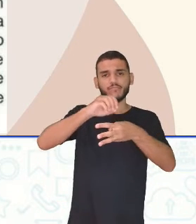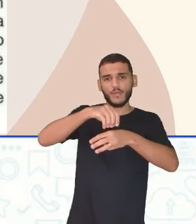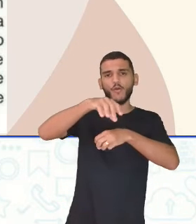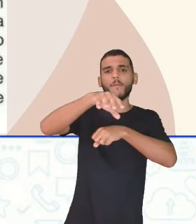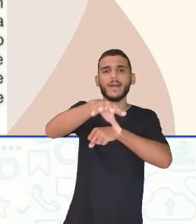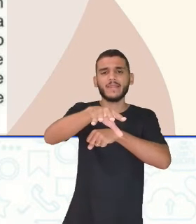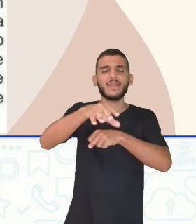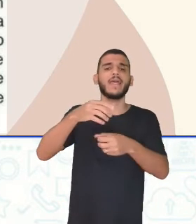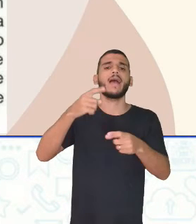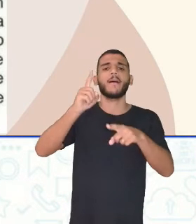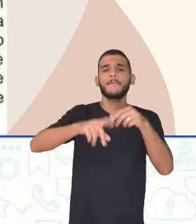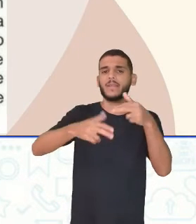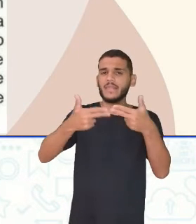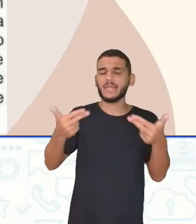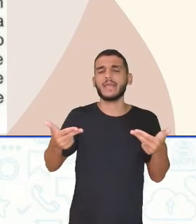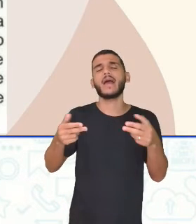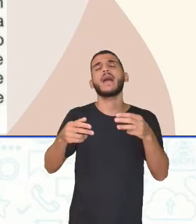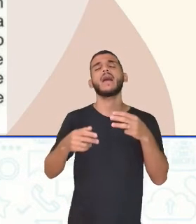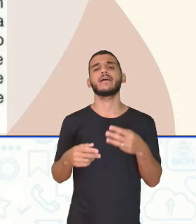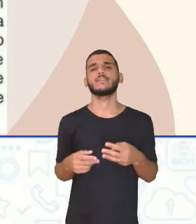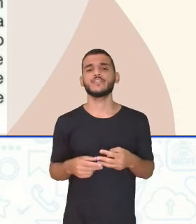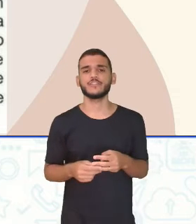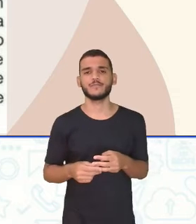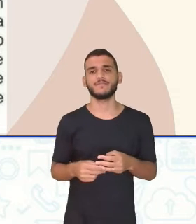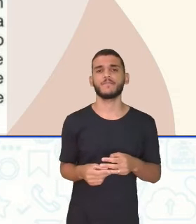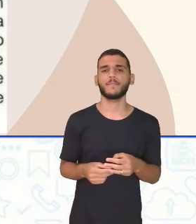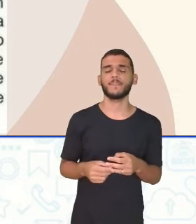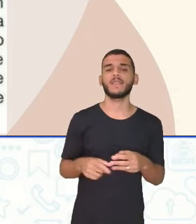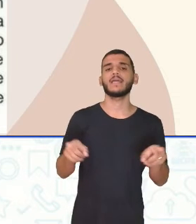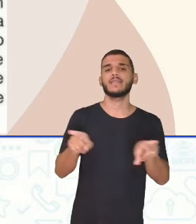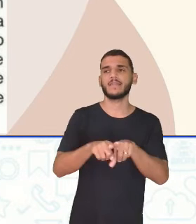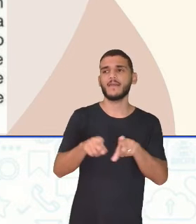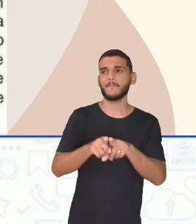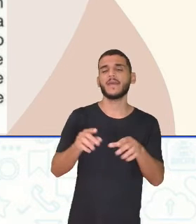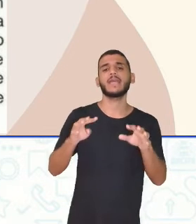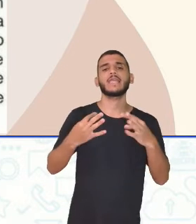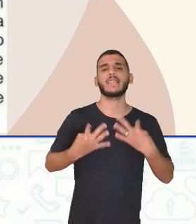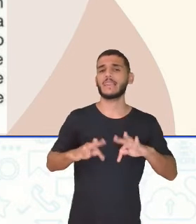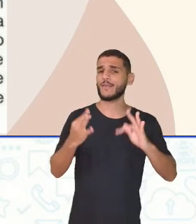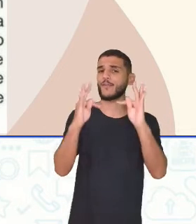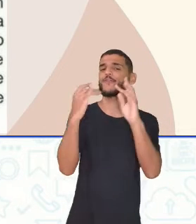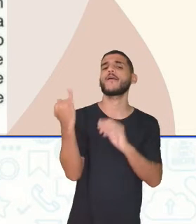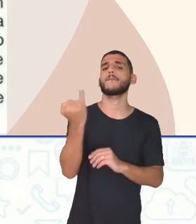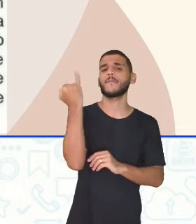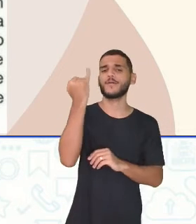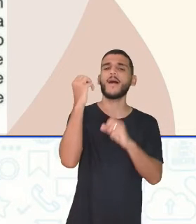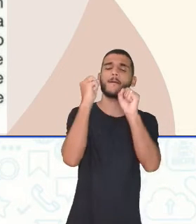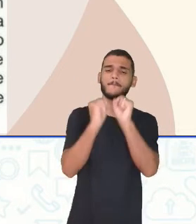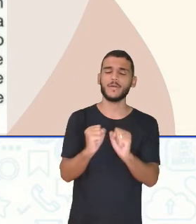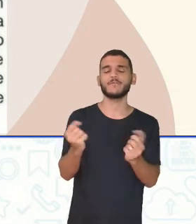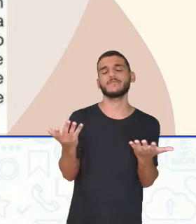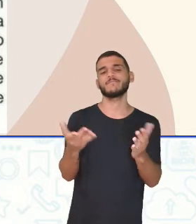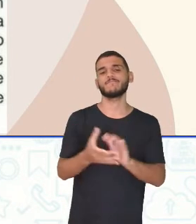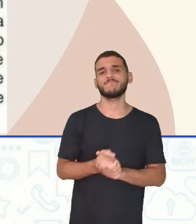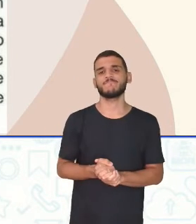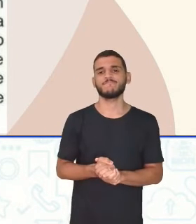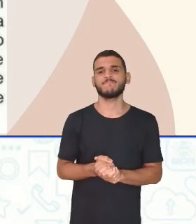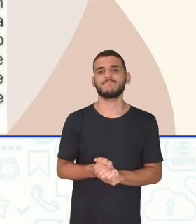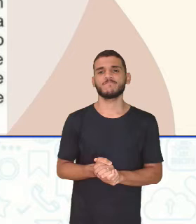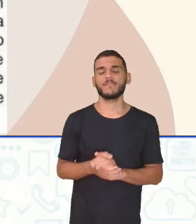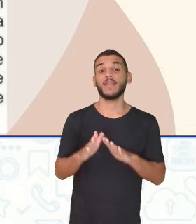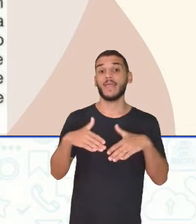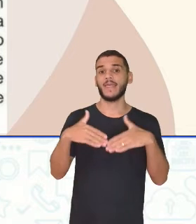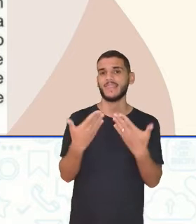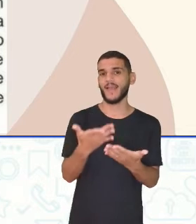ele fala aí do poder de compartilhamento, da tecnologia em si, do que ela pode fazer. Por isso que